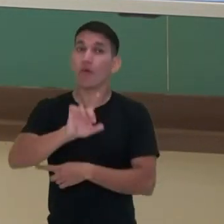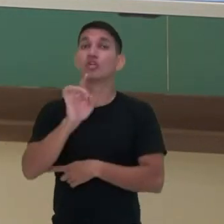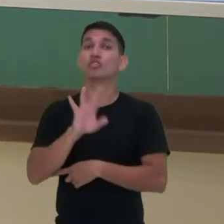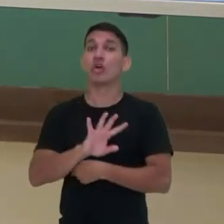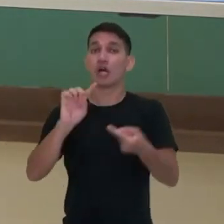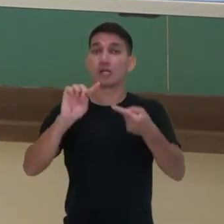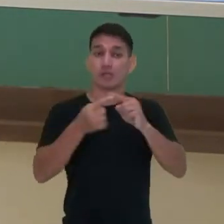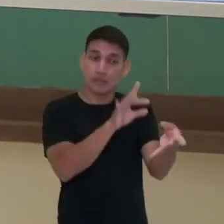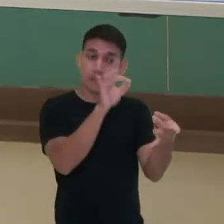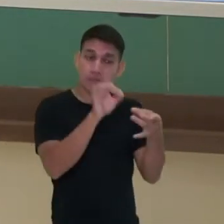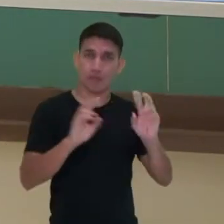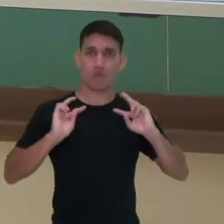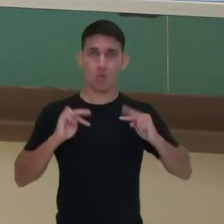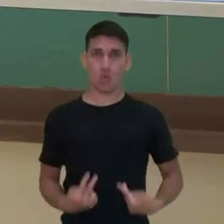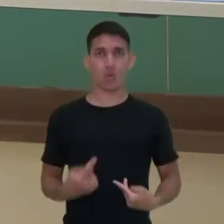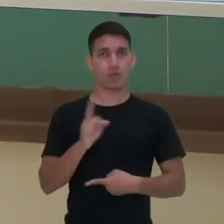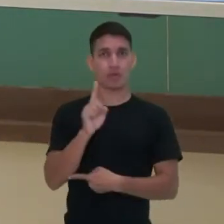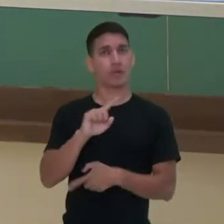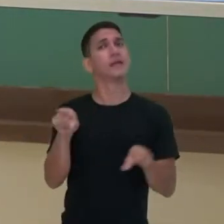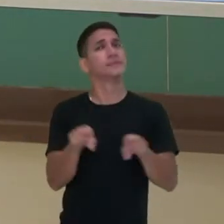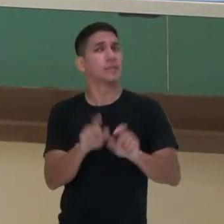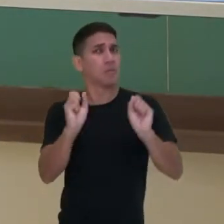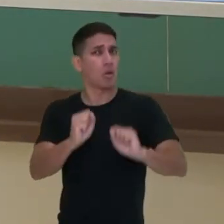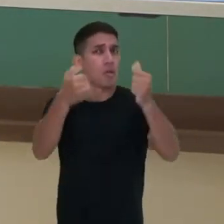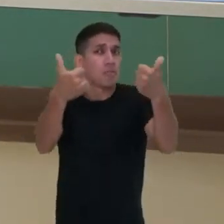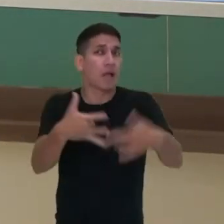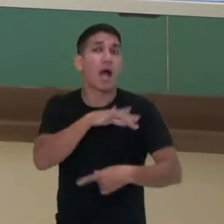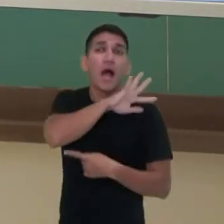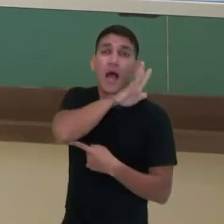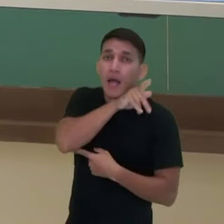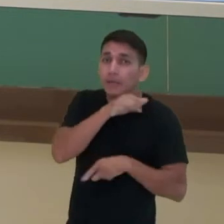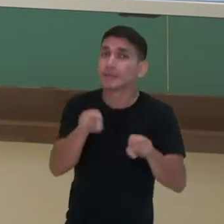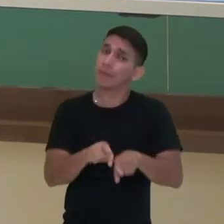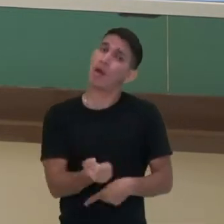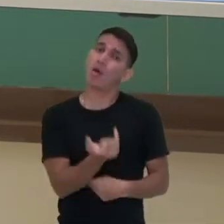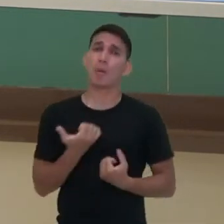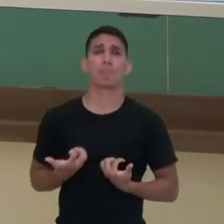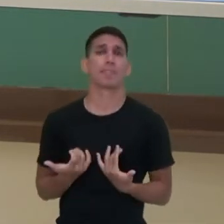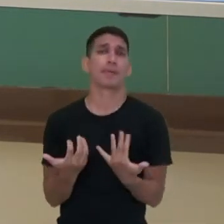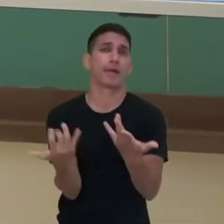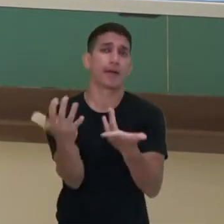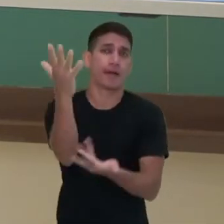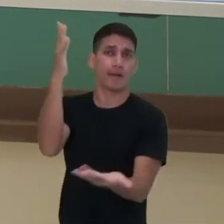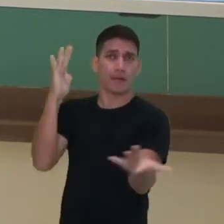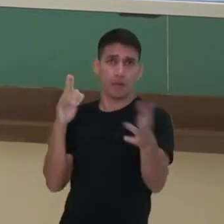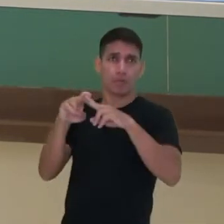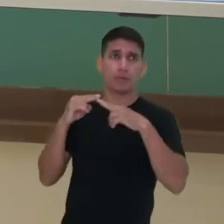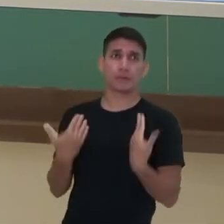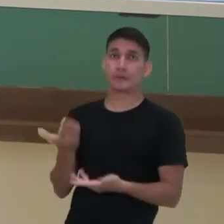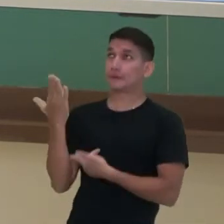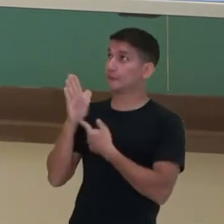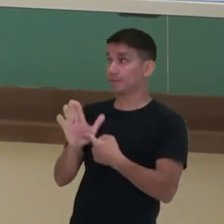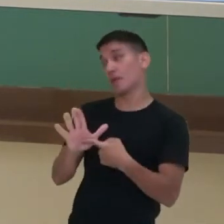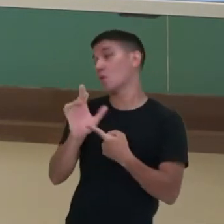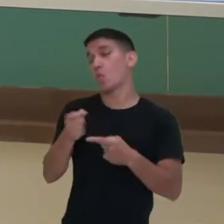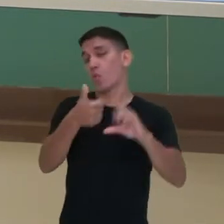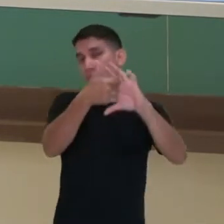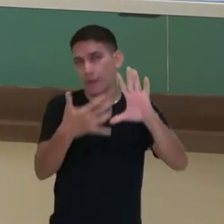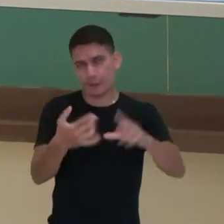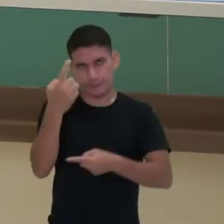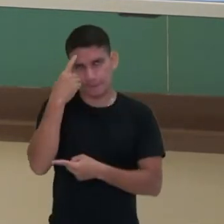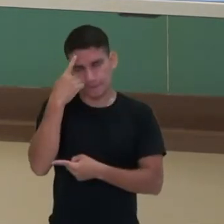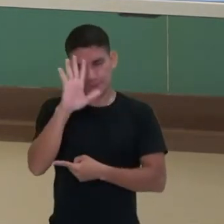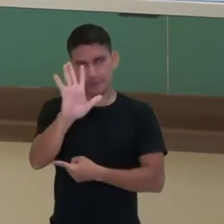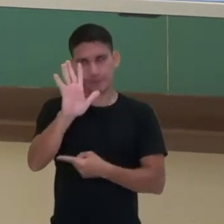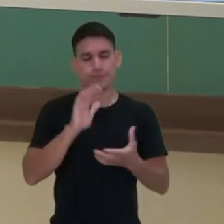seres humanos, a famílias humanas. A gente pode estar falando de alguns animais, até mesmo de plantas, formando heredograma dessa forma. Primeiro, vamos pensar o